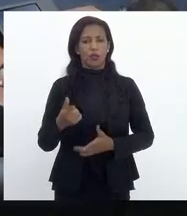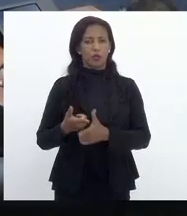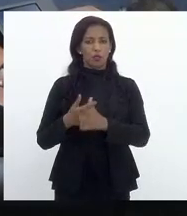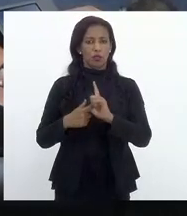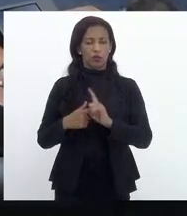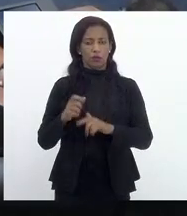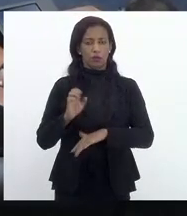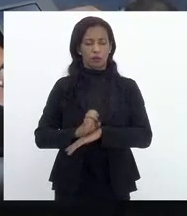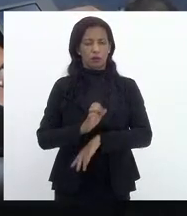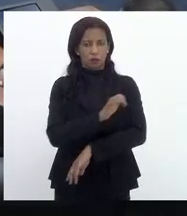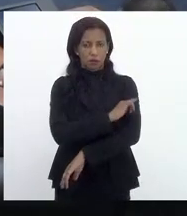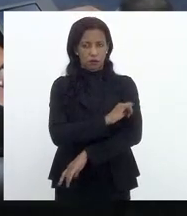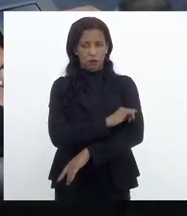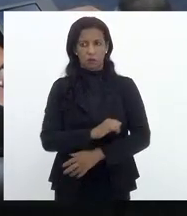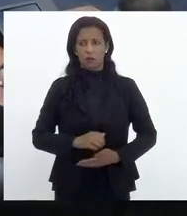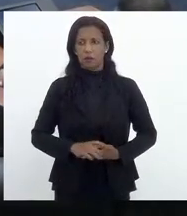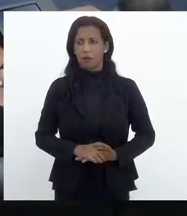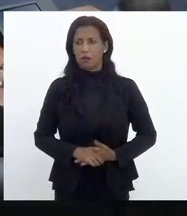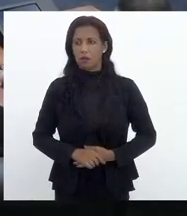Janeiro